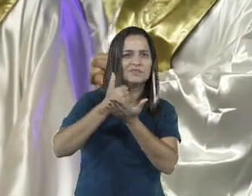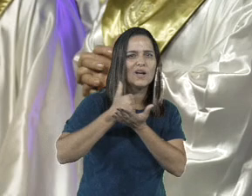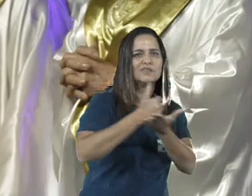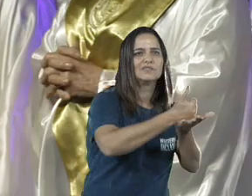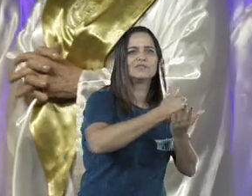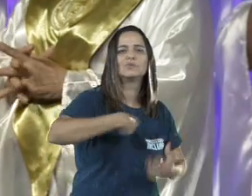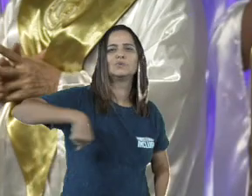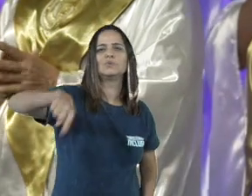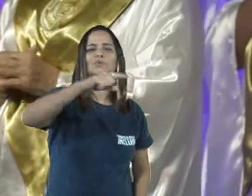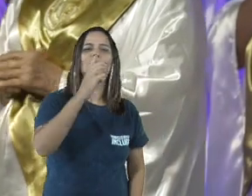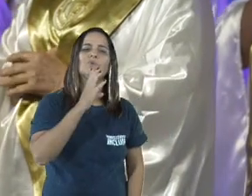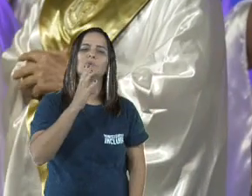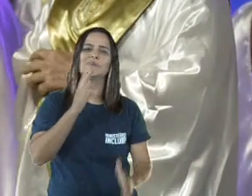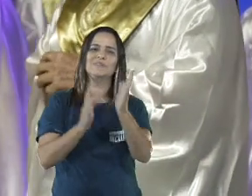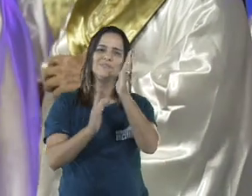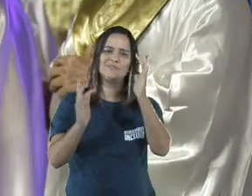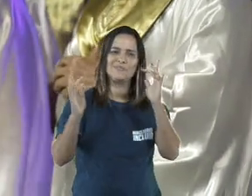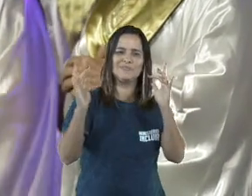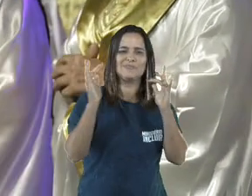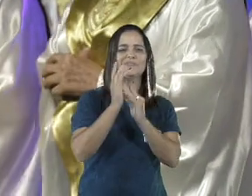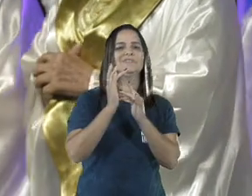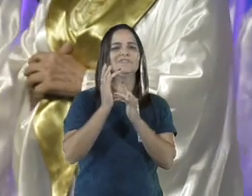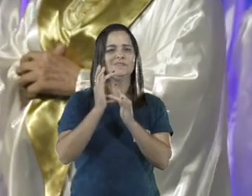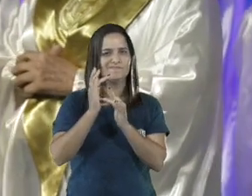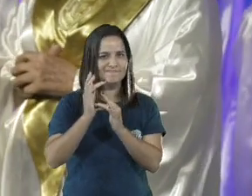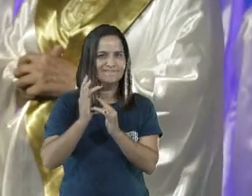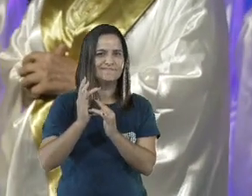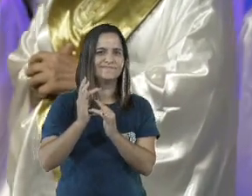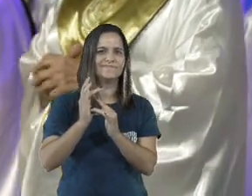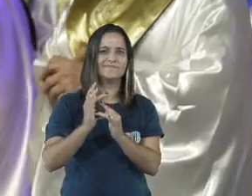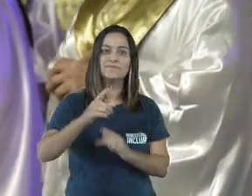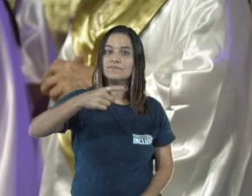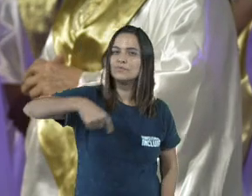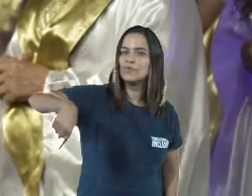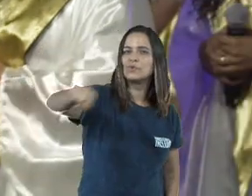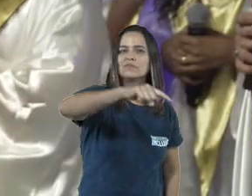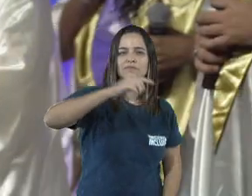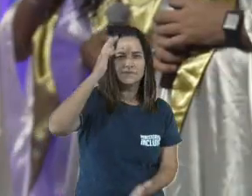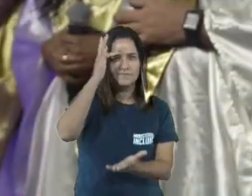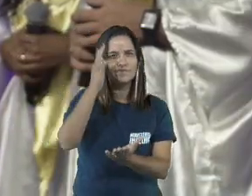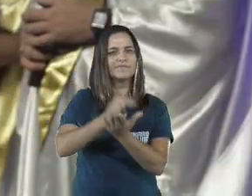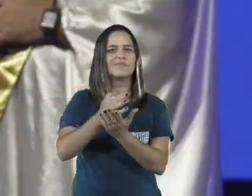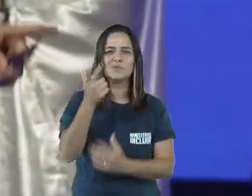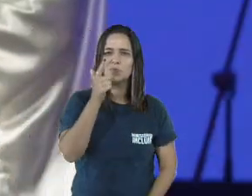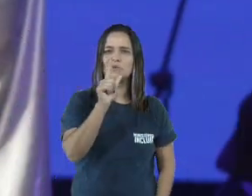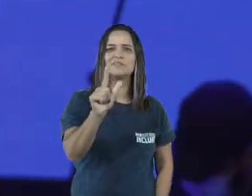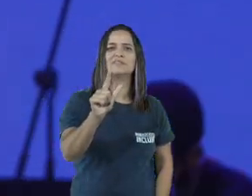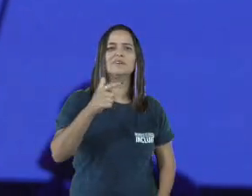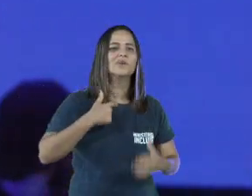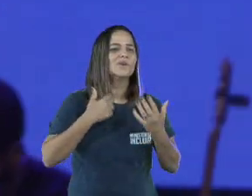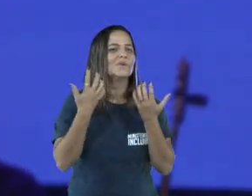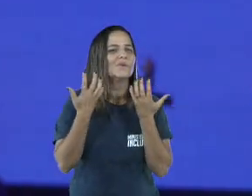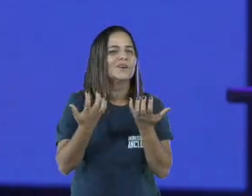conheço e os caminhos da fé eu serei diferente